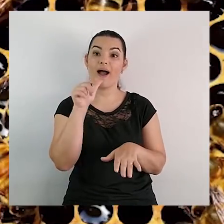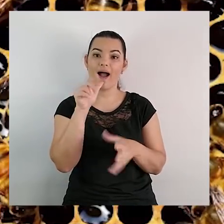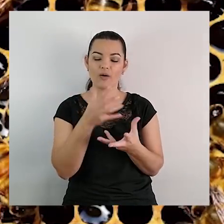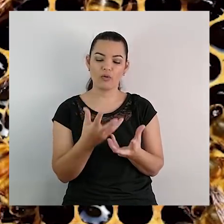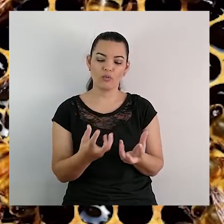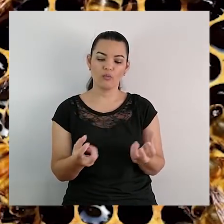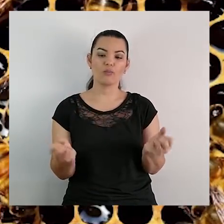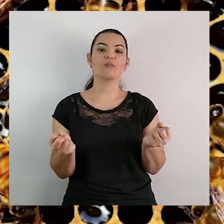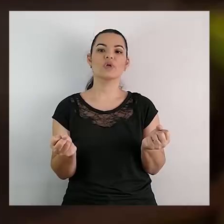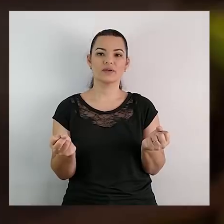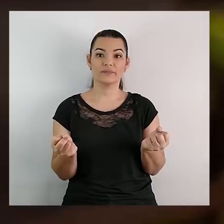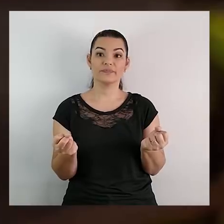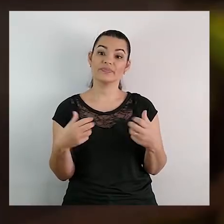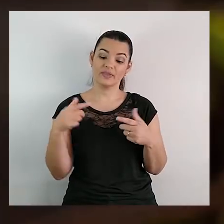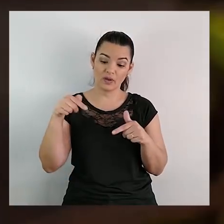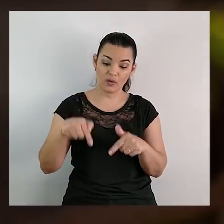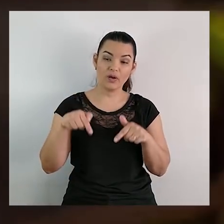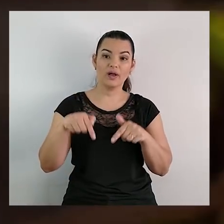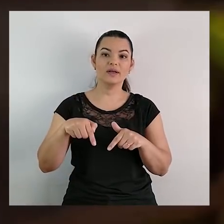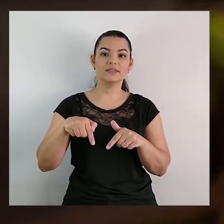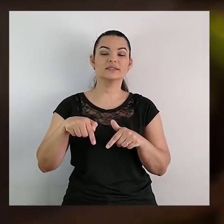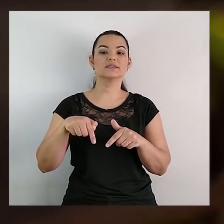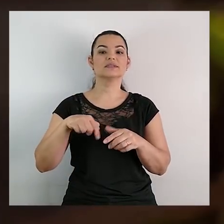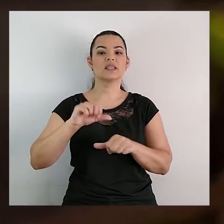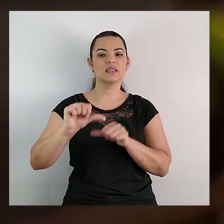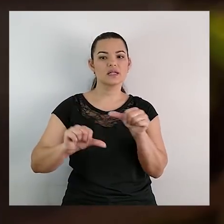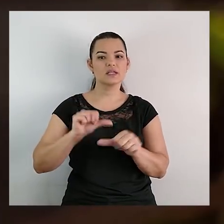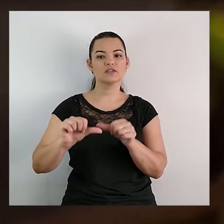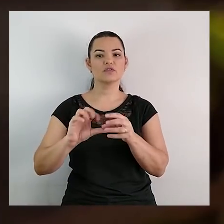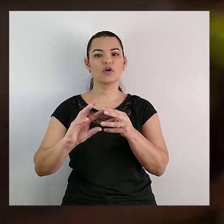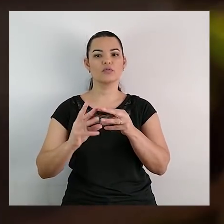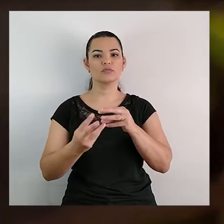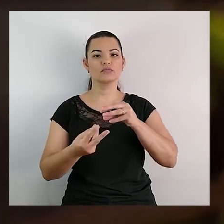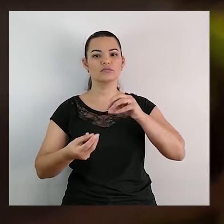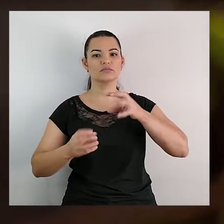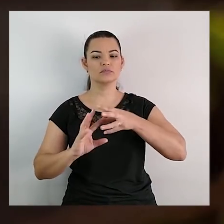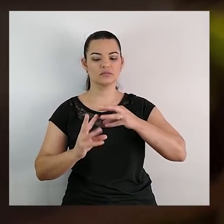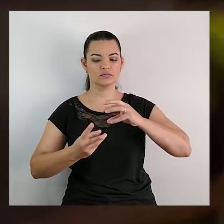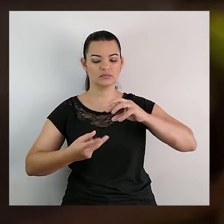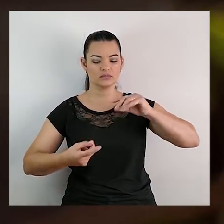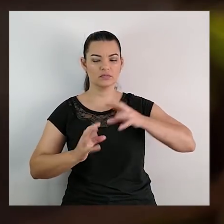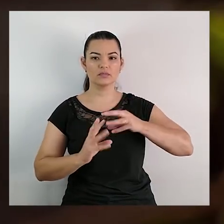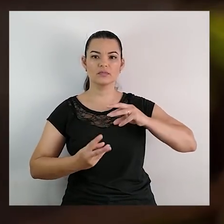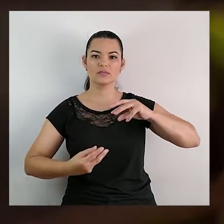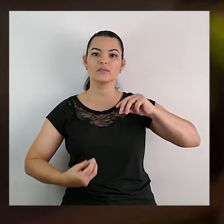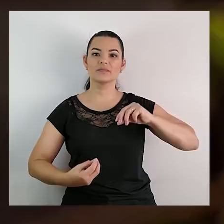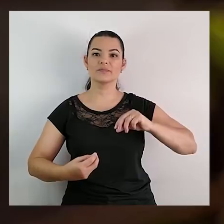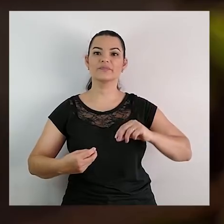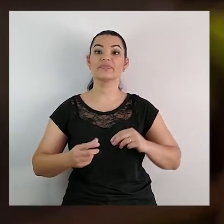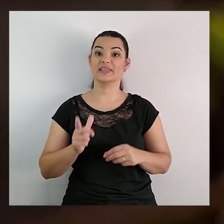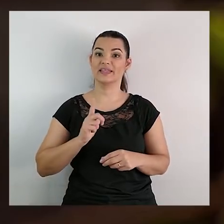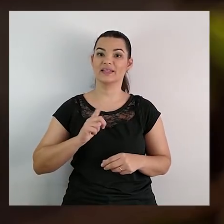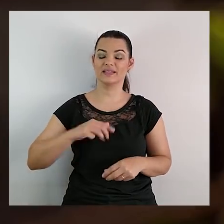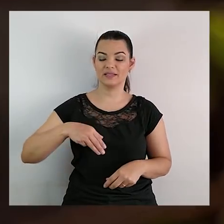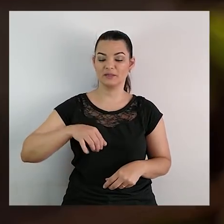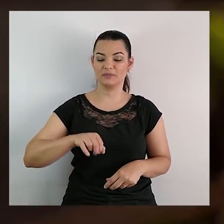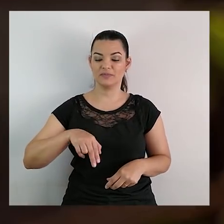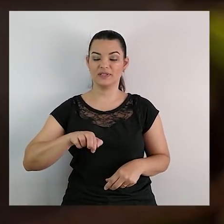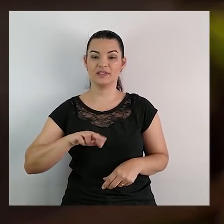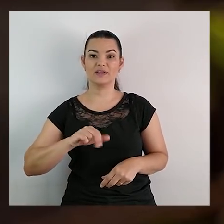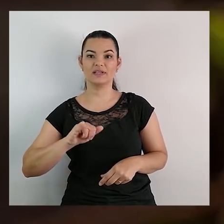se transformando em uma calda espessa, rica em minerais, carboidratos, açúcar e